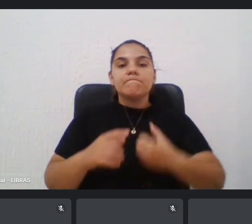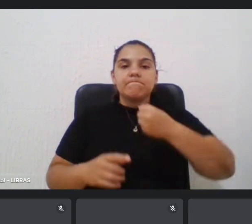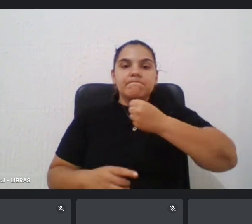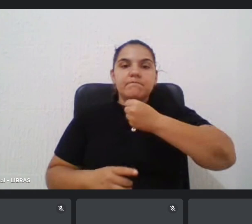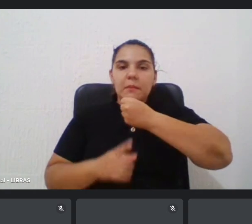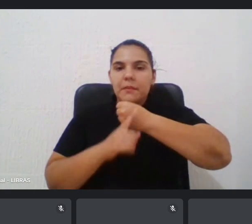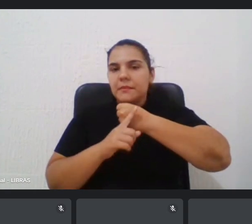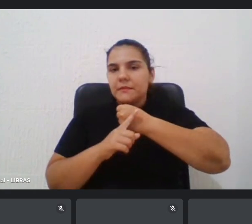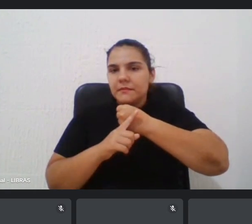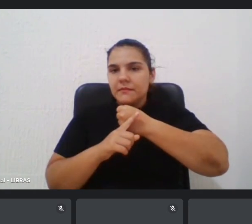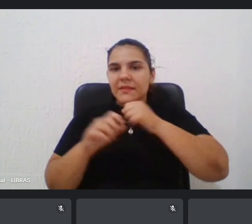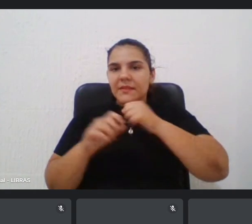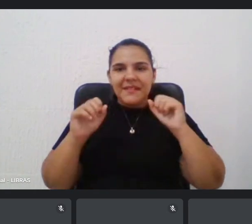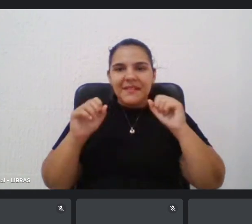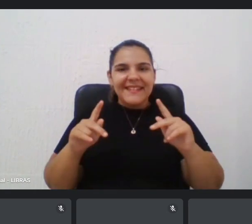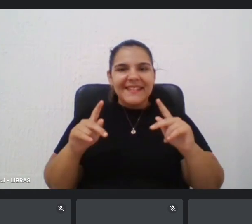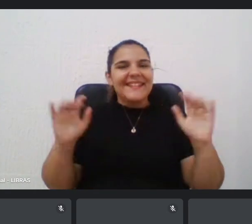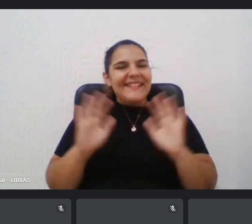Oi, pronto. Agora está.